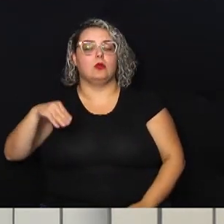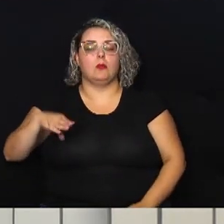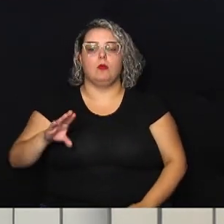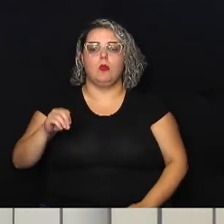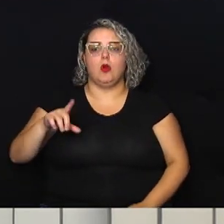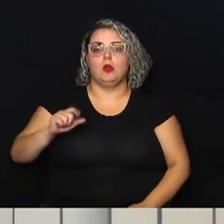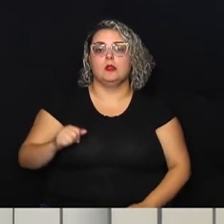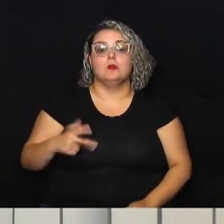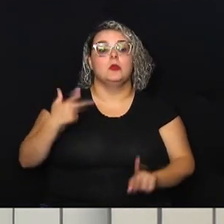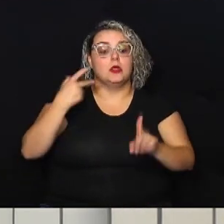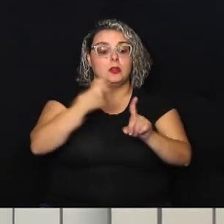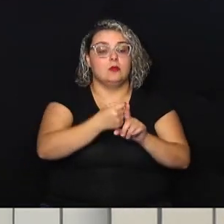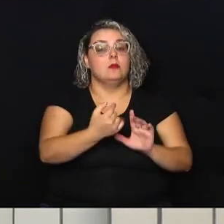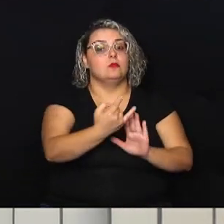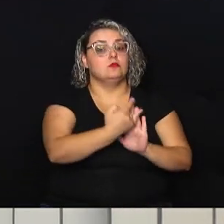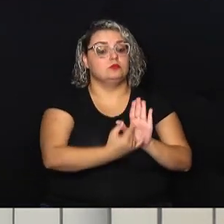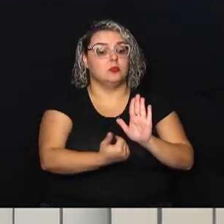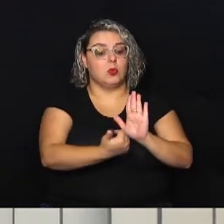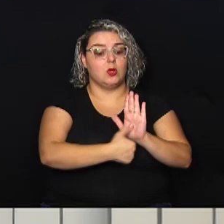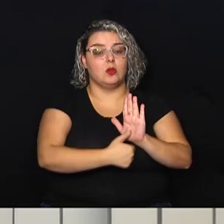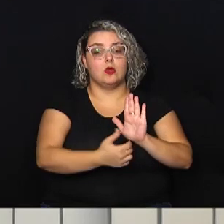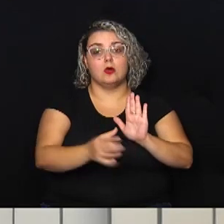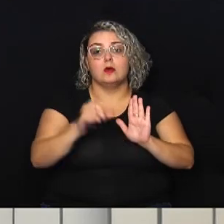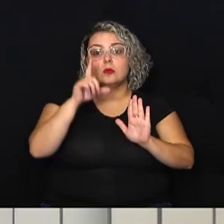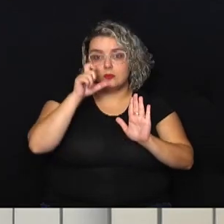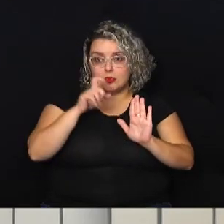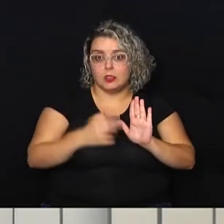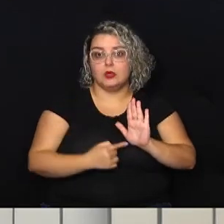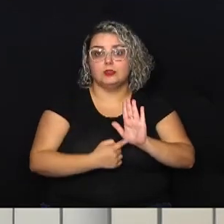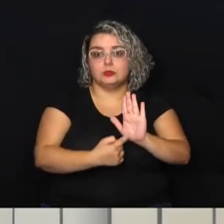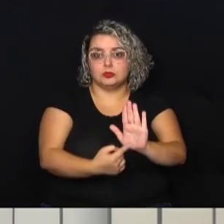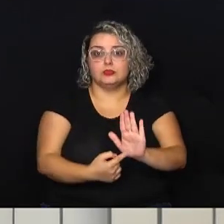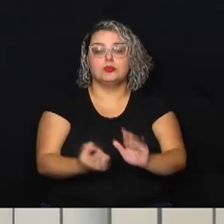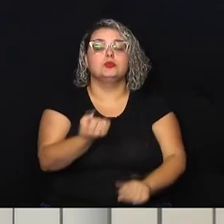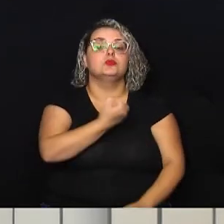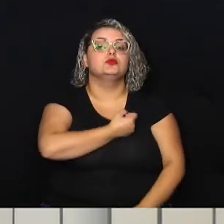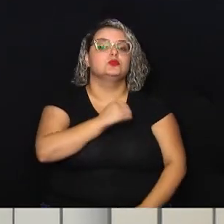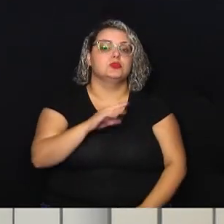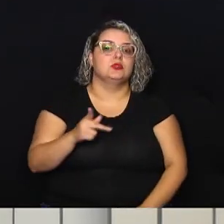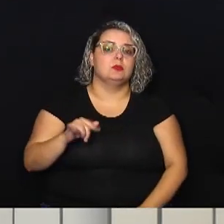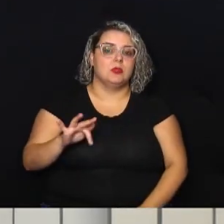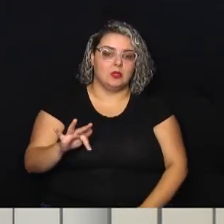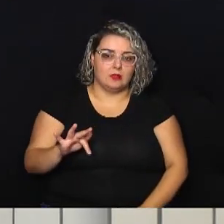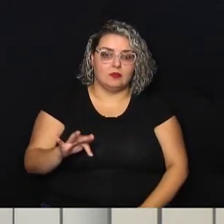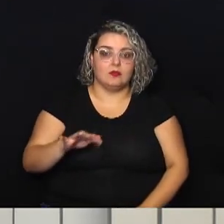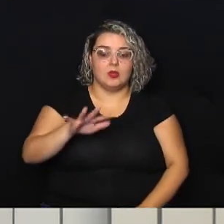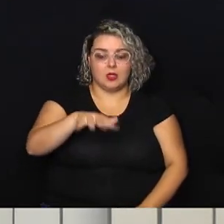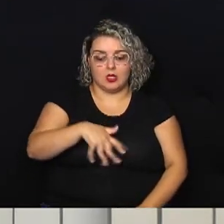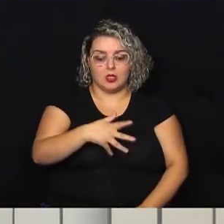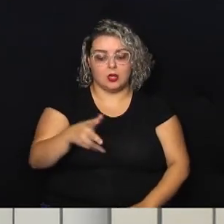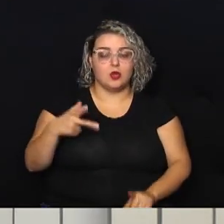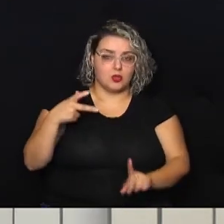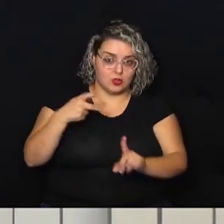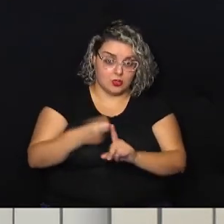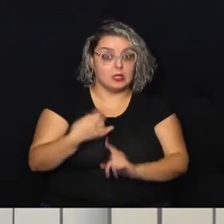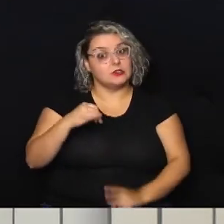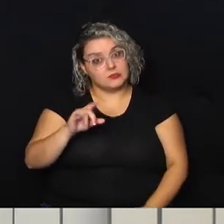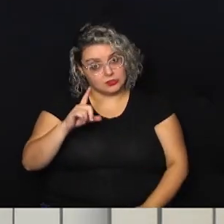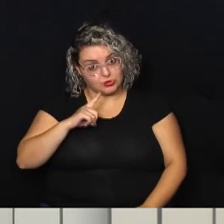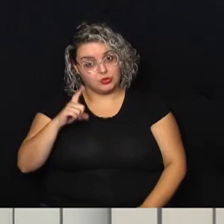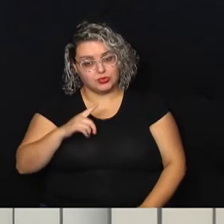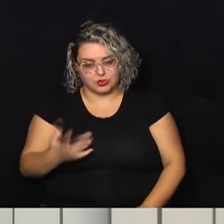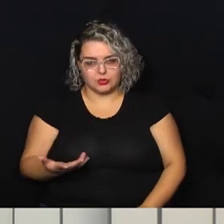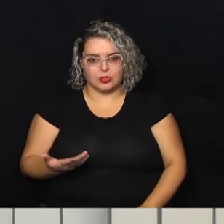deve apresentar um documento com foto, número do CPF, a carteira de vacinação, se tiver, e